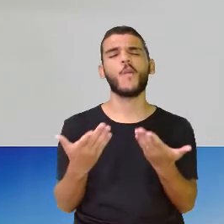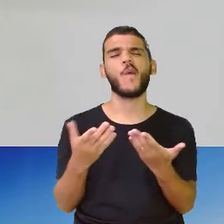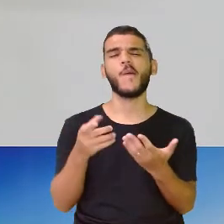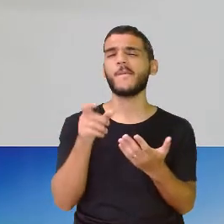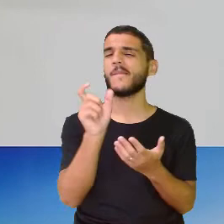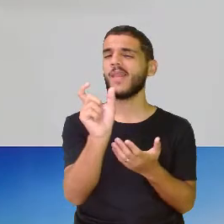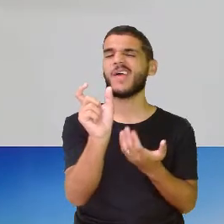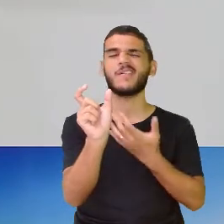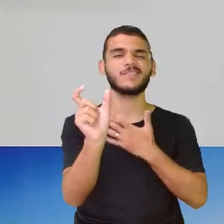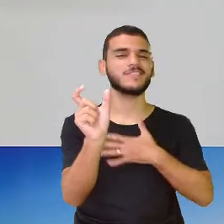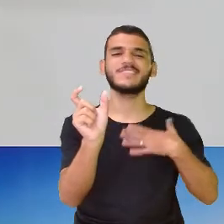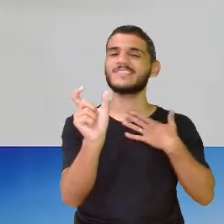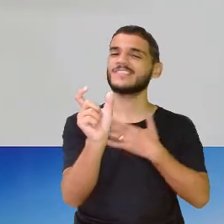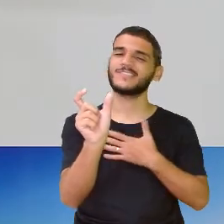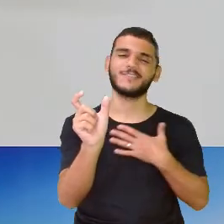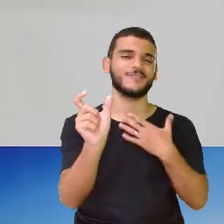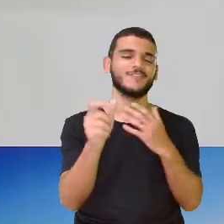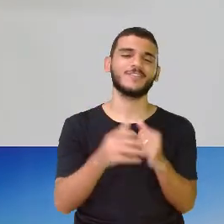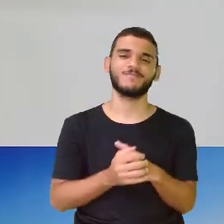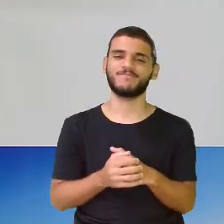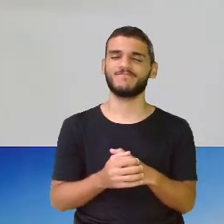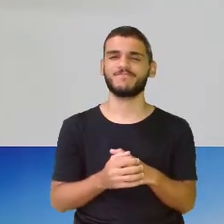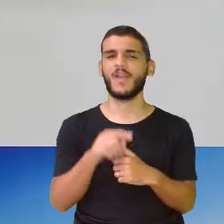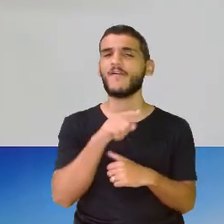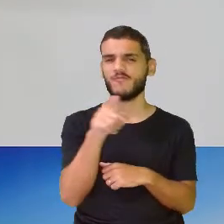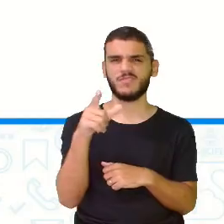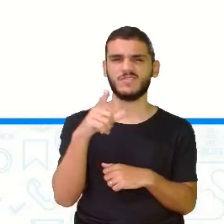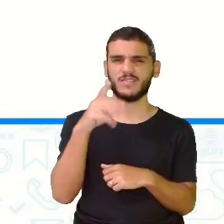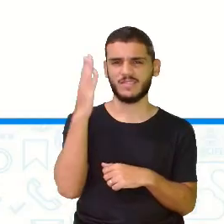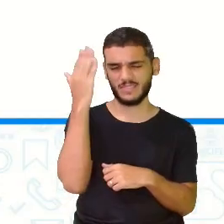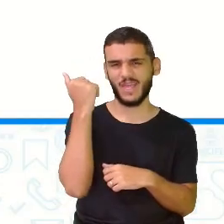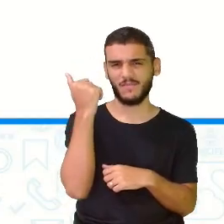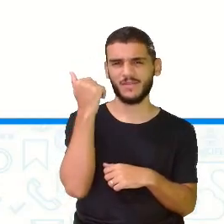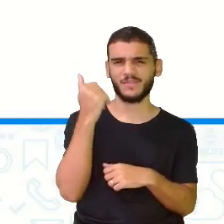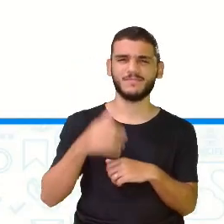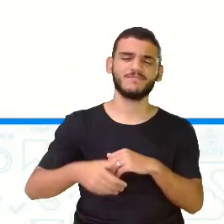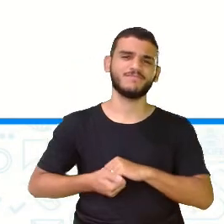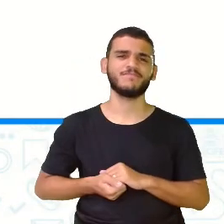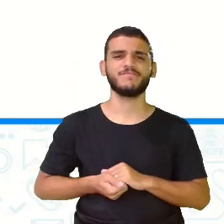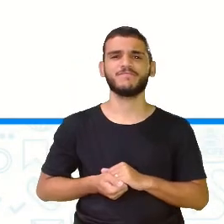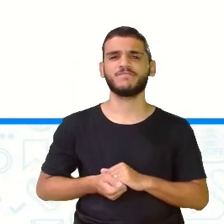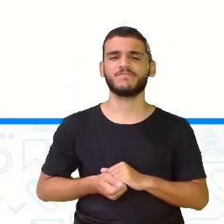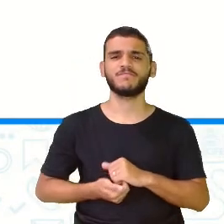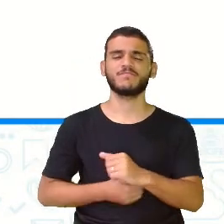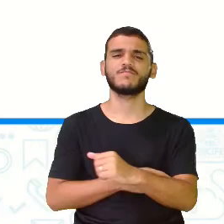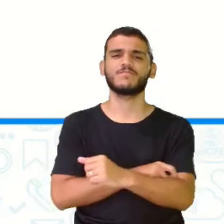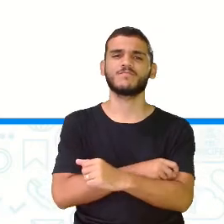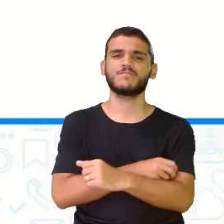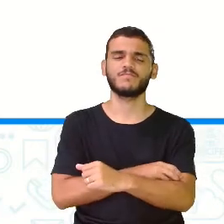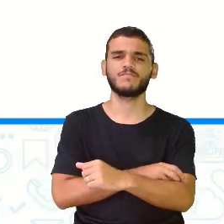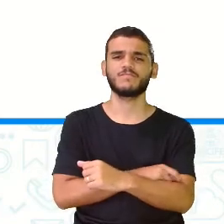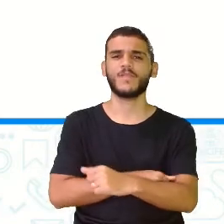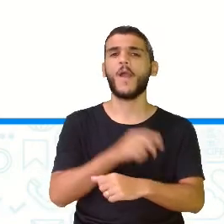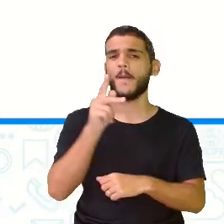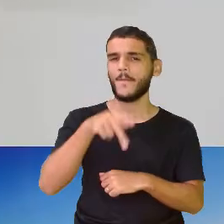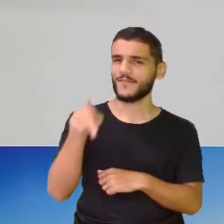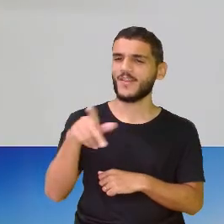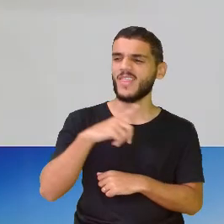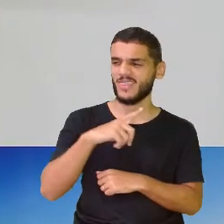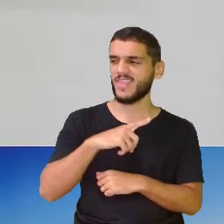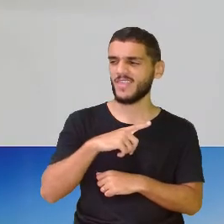palavra preferida? Será que vocês têm uma palavra preferida? Será que a senhora tem uma palavra preferida, professora